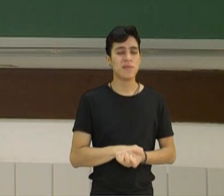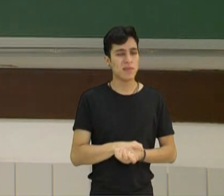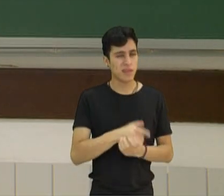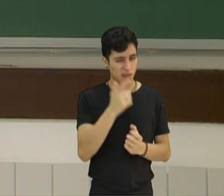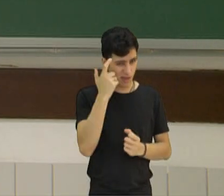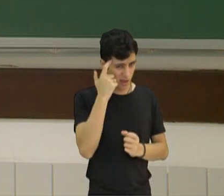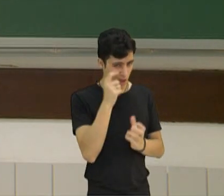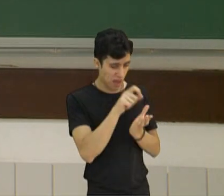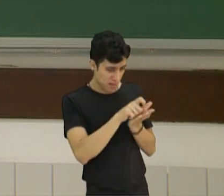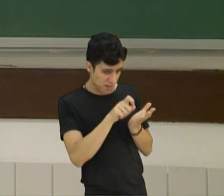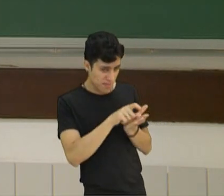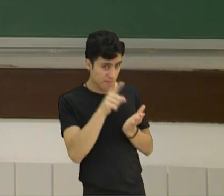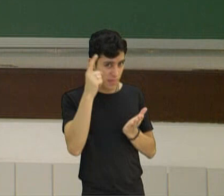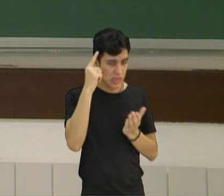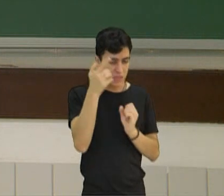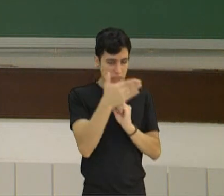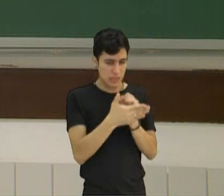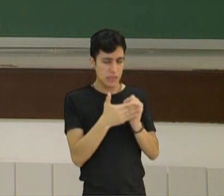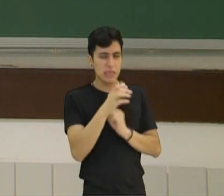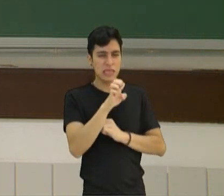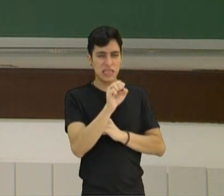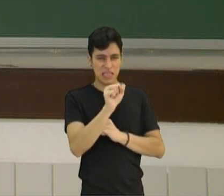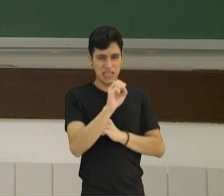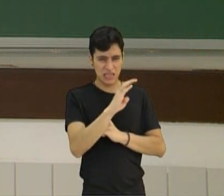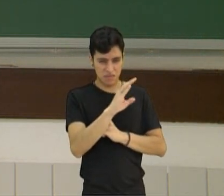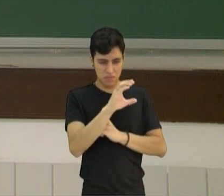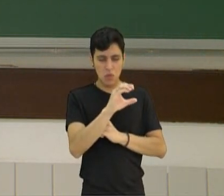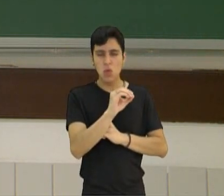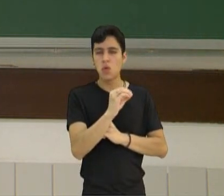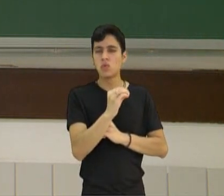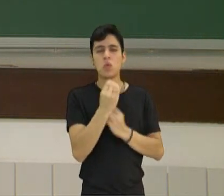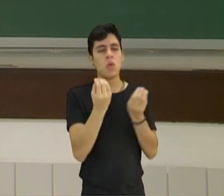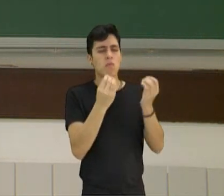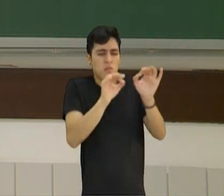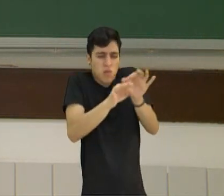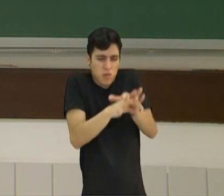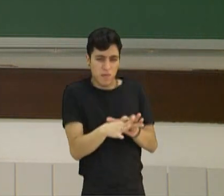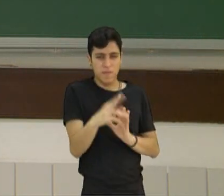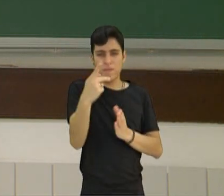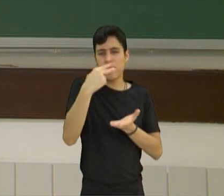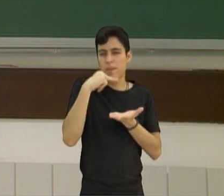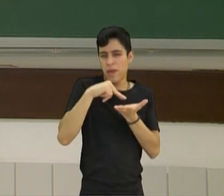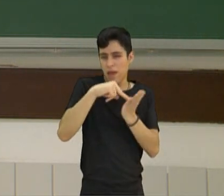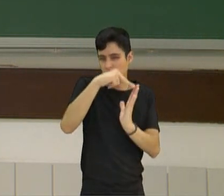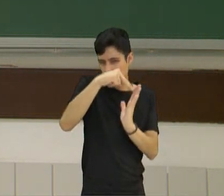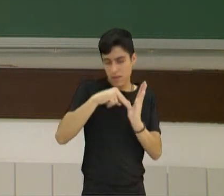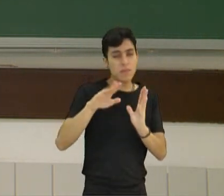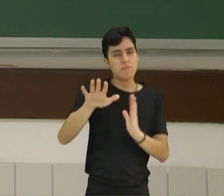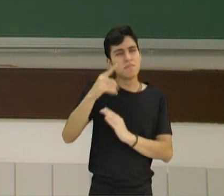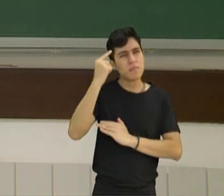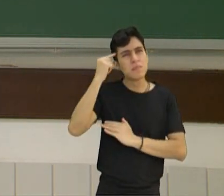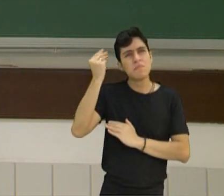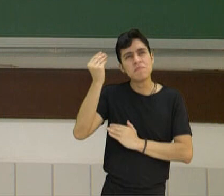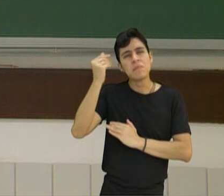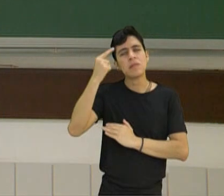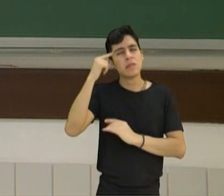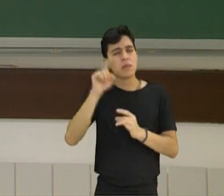Anotou? Pensou no esboço em como concluir a sua carta do leitor? Então verifique também outras ideias para uma